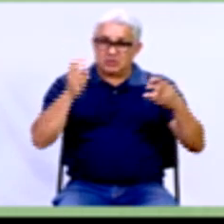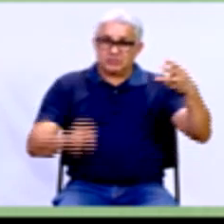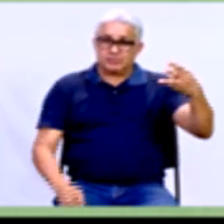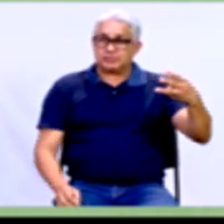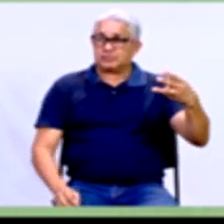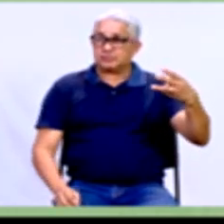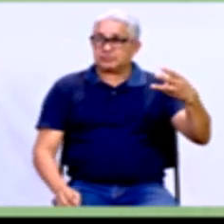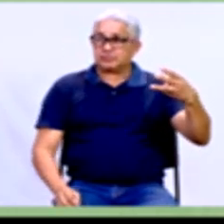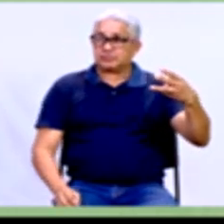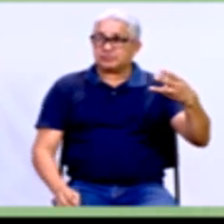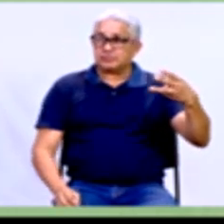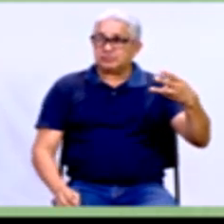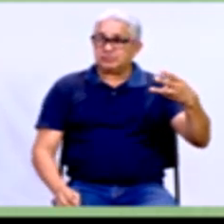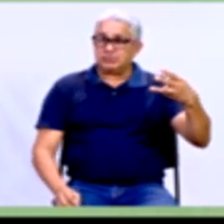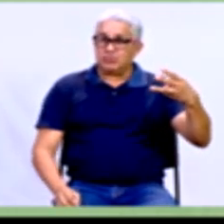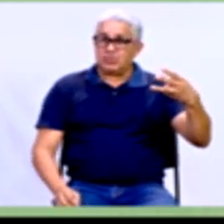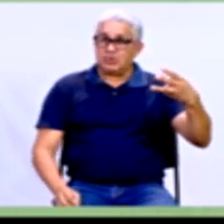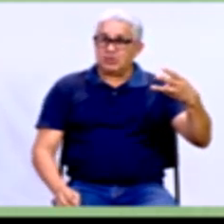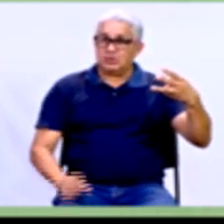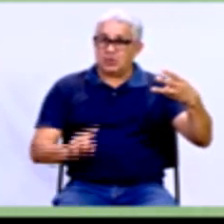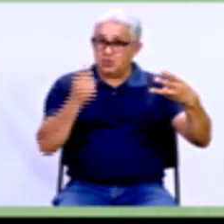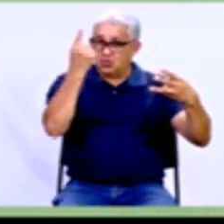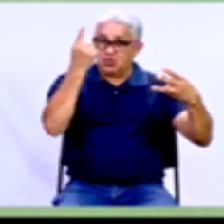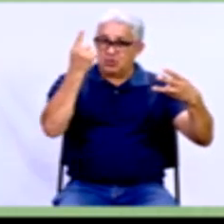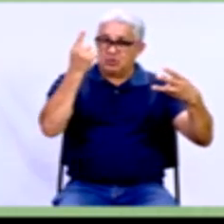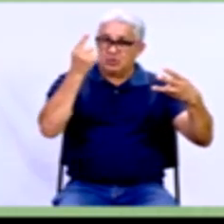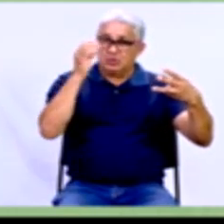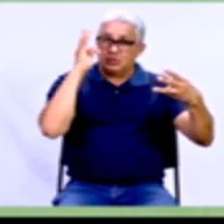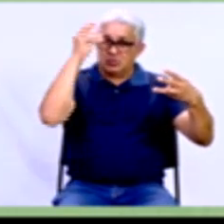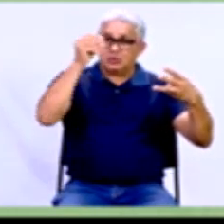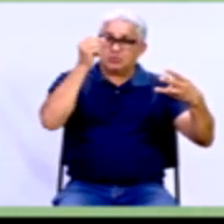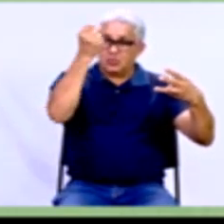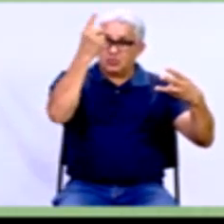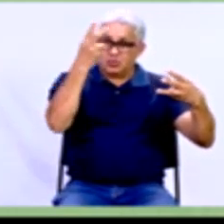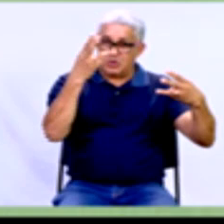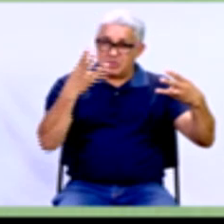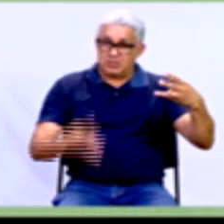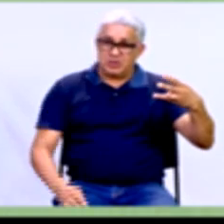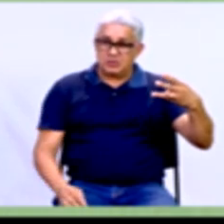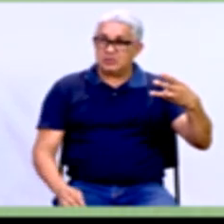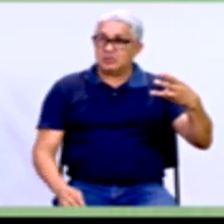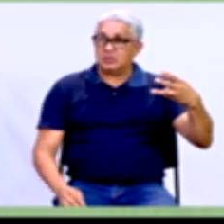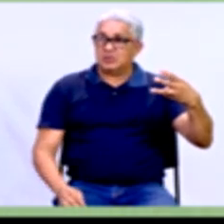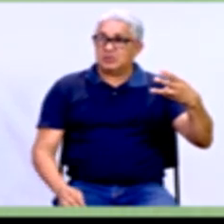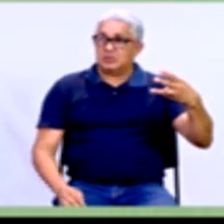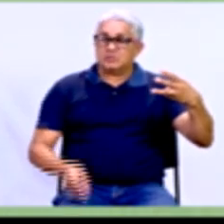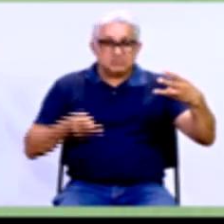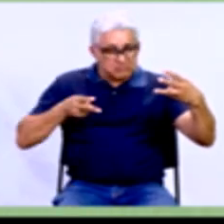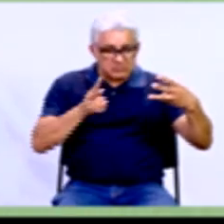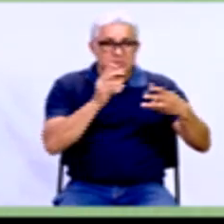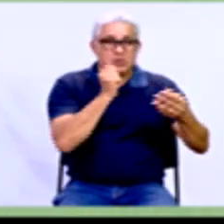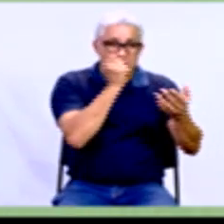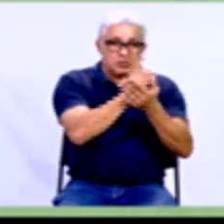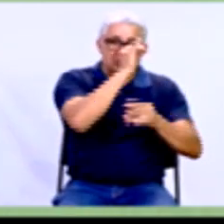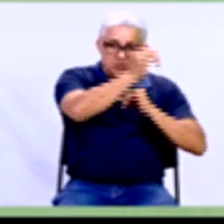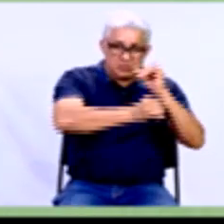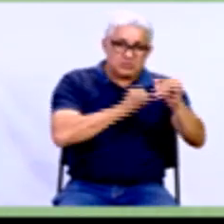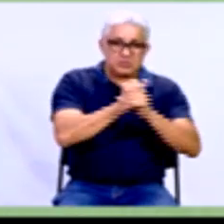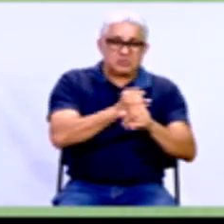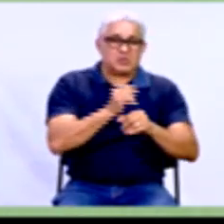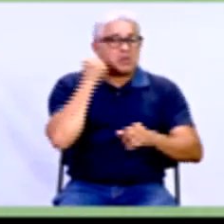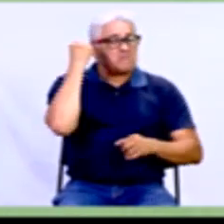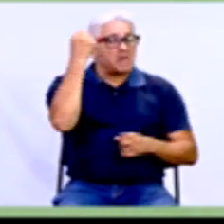a questão 1, todas as outras são numeradas, né? E é frequente fazer compras pela internet? Extremamente frequente,